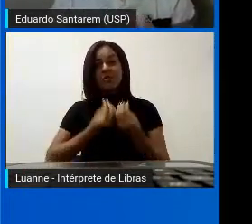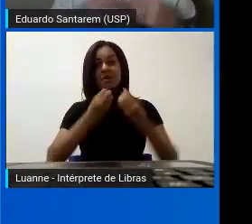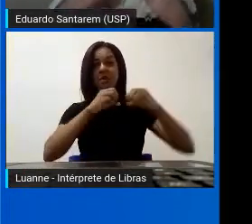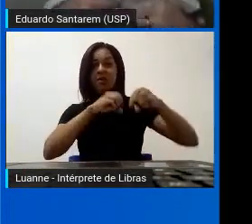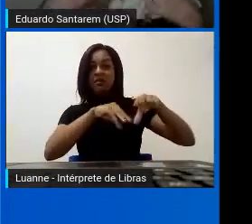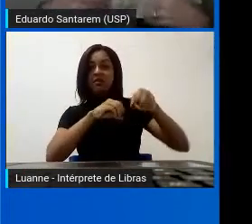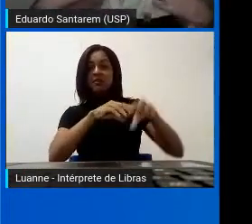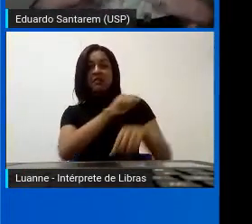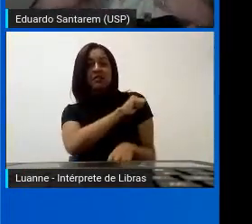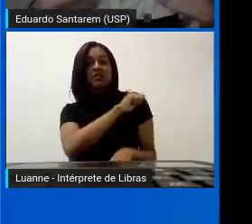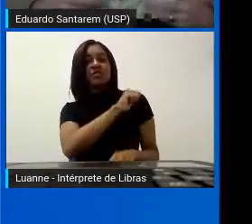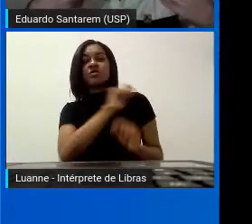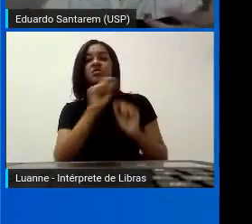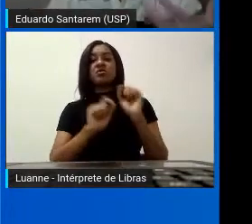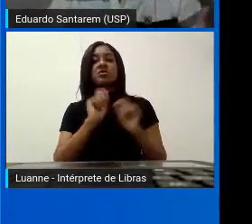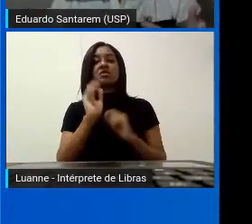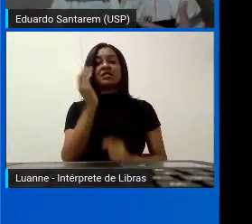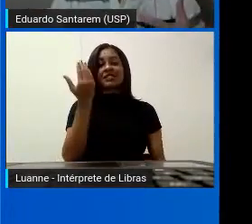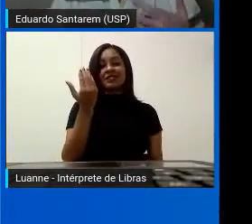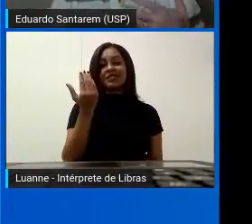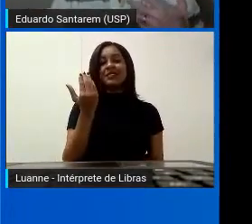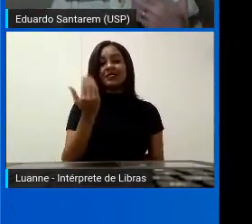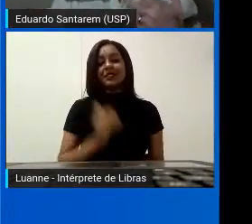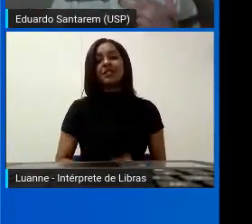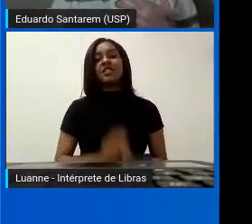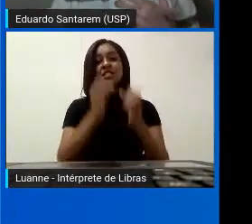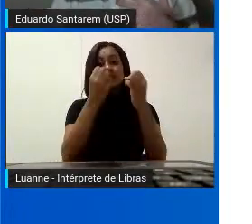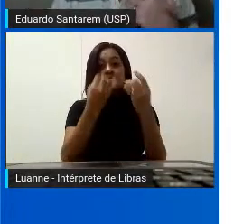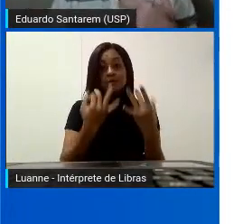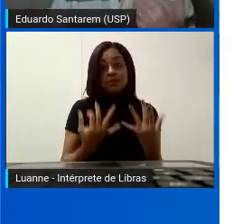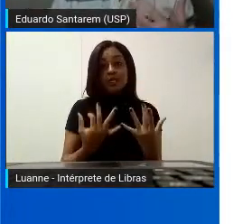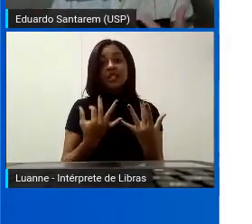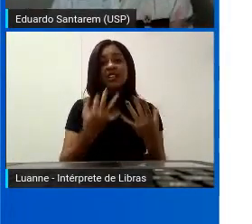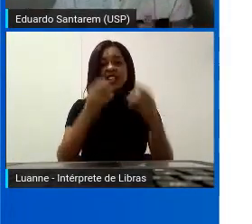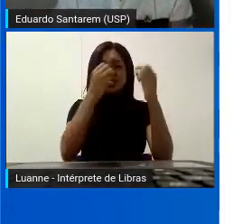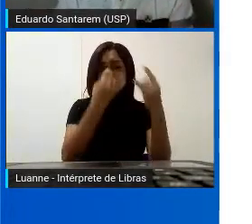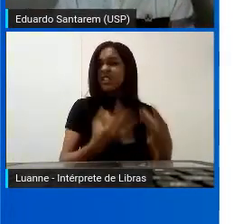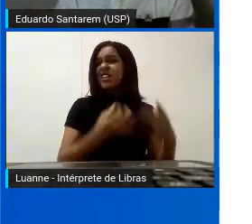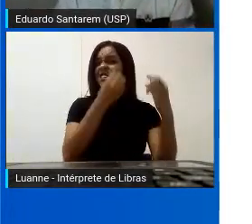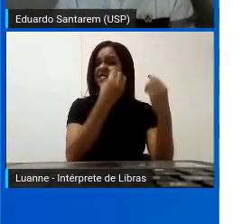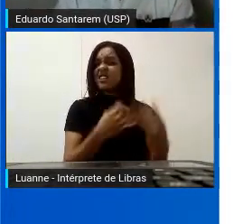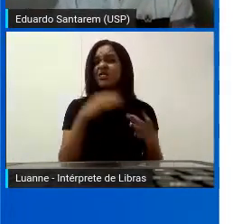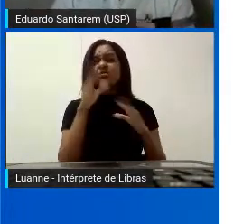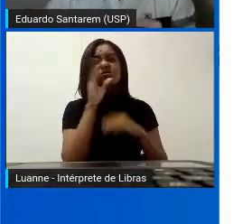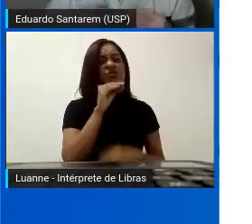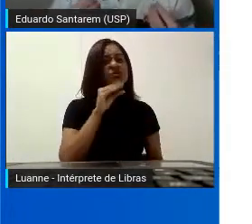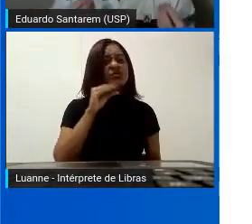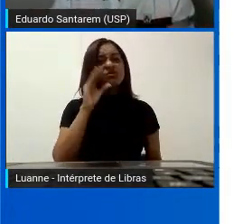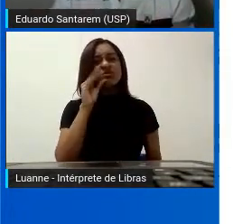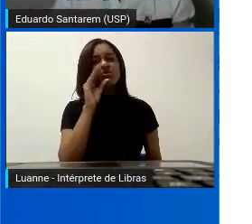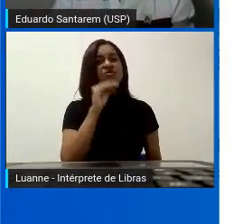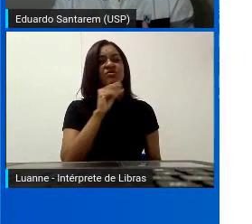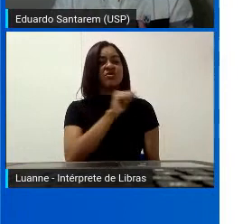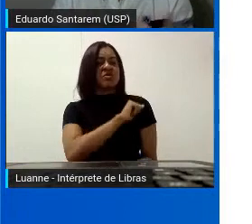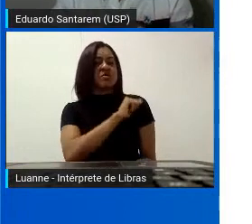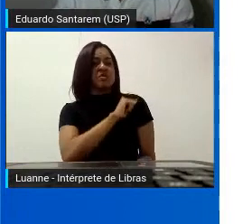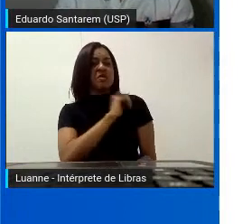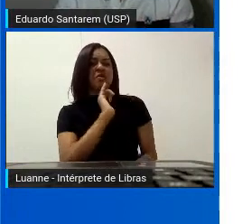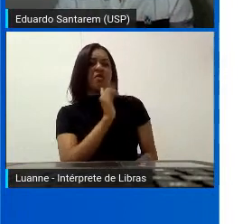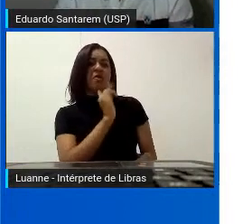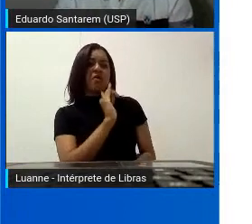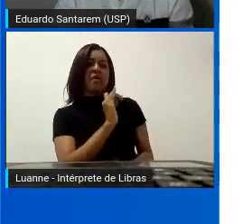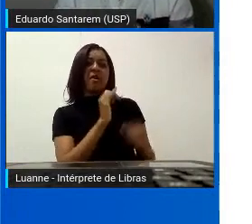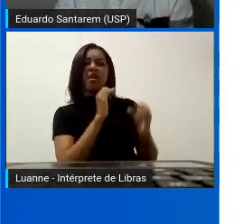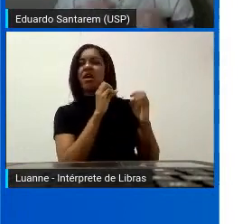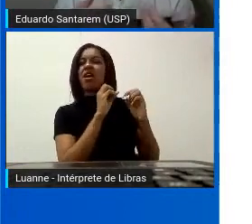que acontece eu vou eu vou explicar ficar explicando para ele o tempo todo e aí como que eu explico para um aluno essa questão